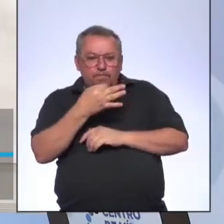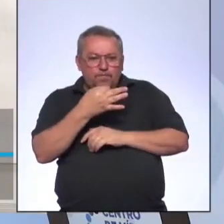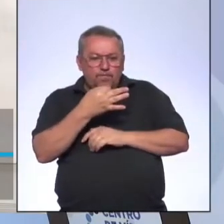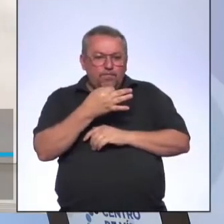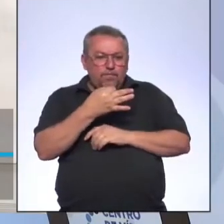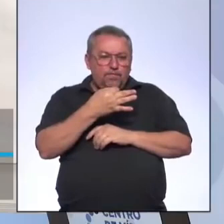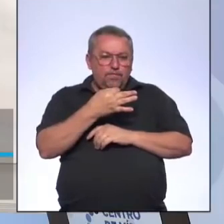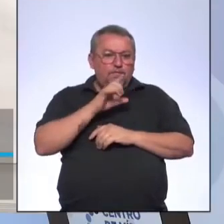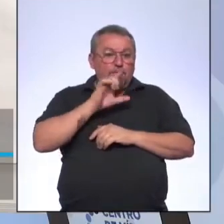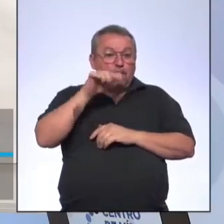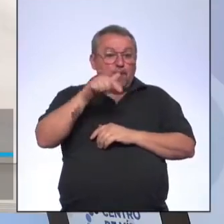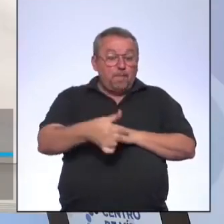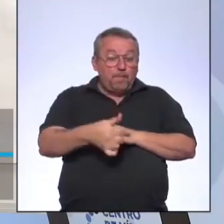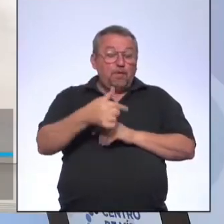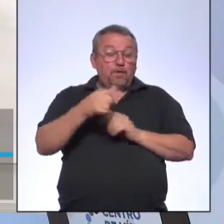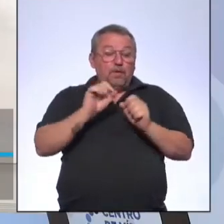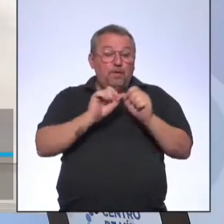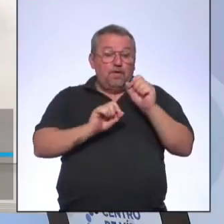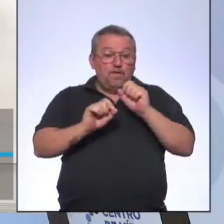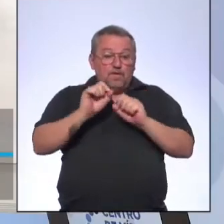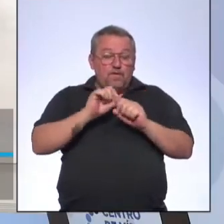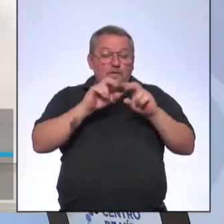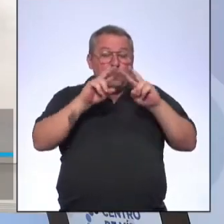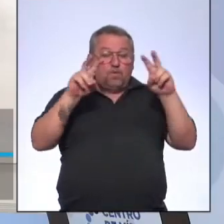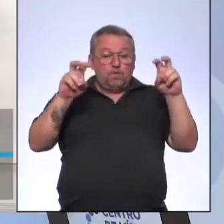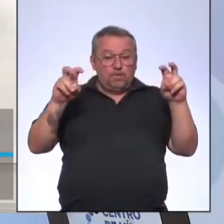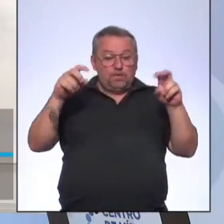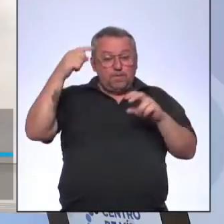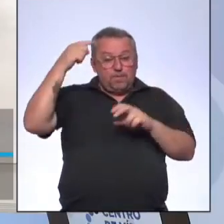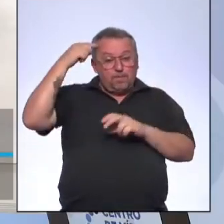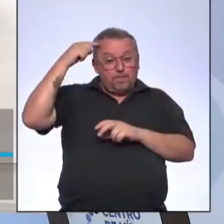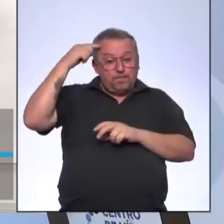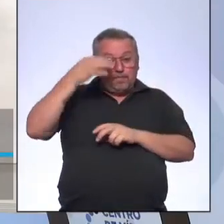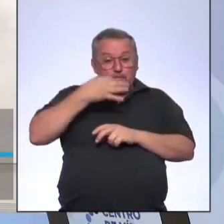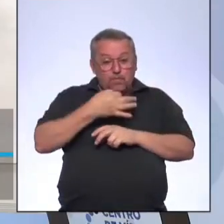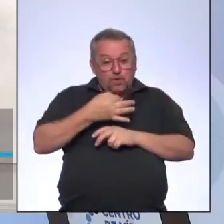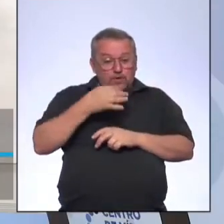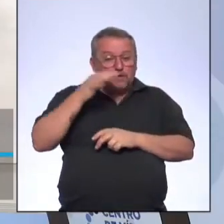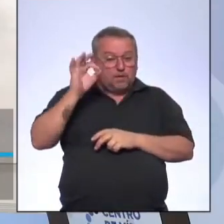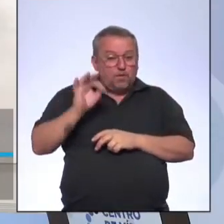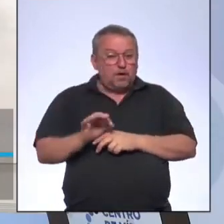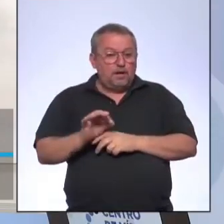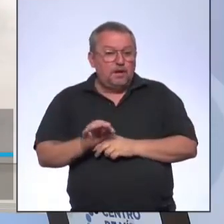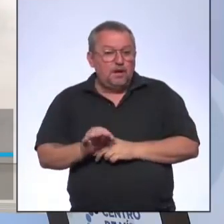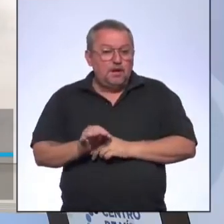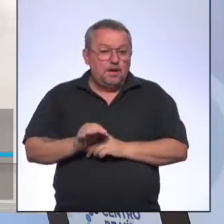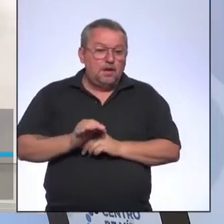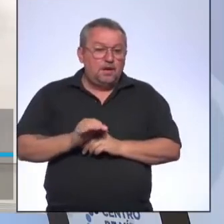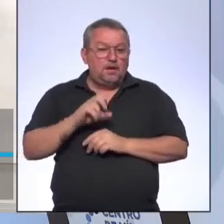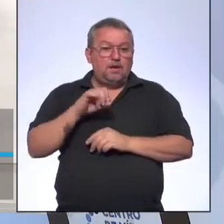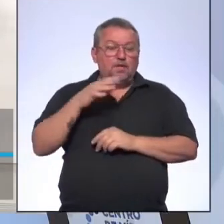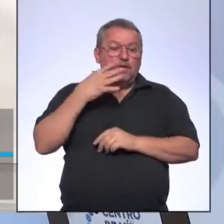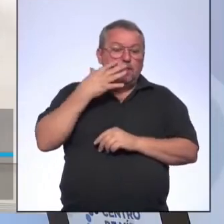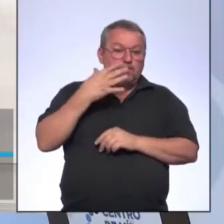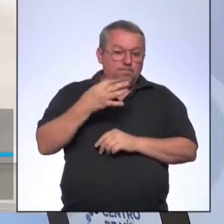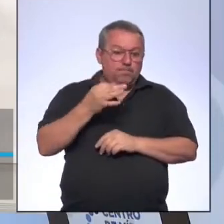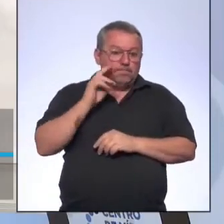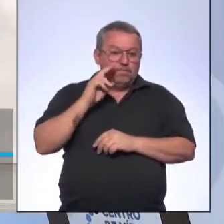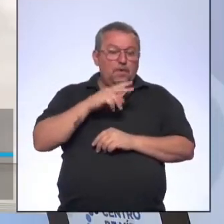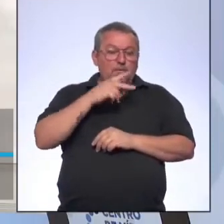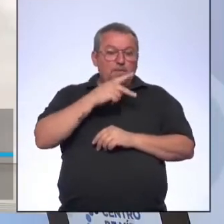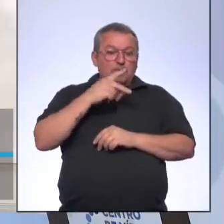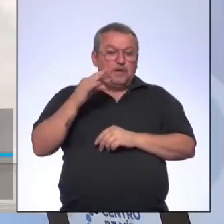relaciono com o título, para verificar se aquela minha hipótese realmente está correta. Né? Se vocês observaram, lá no PPT